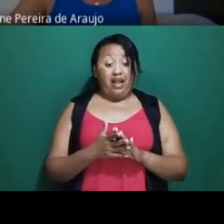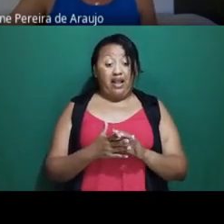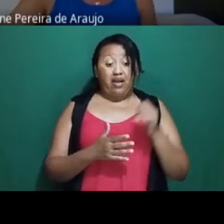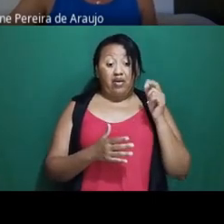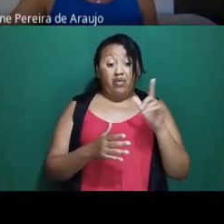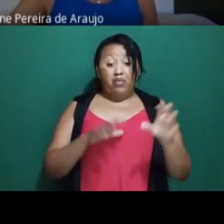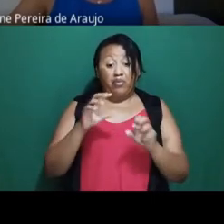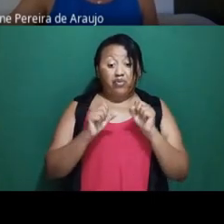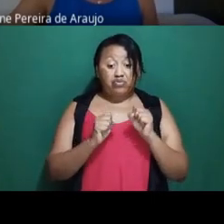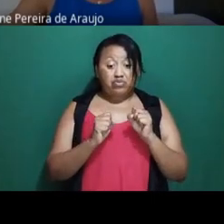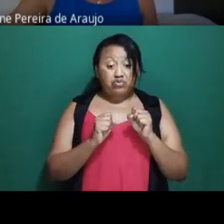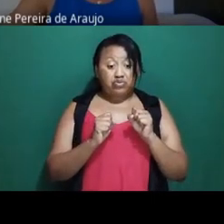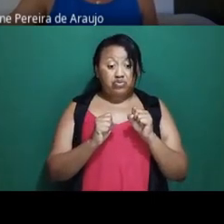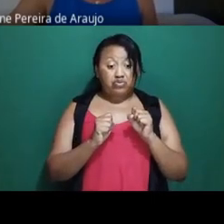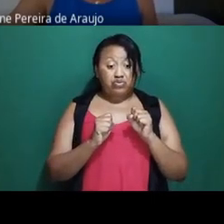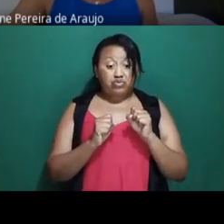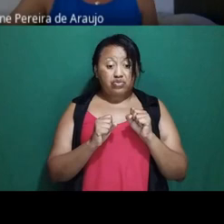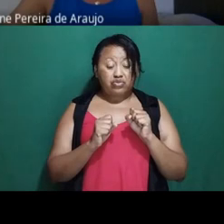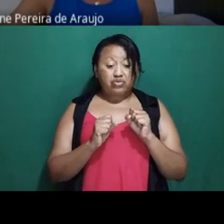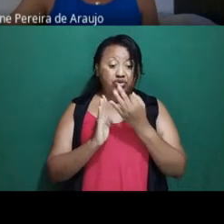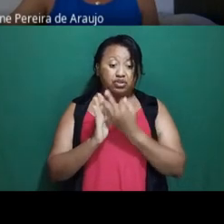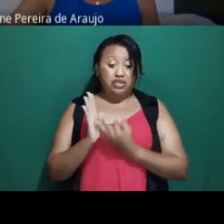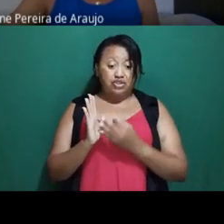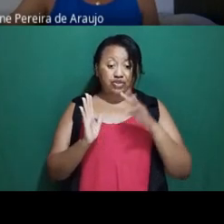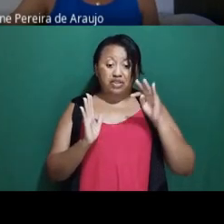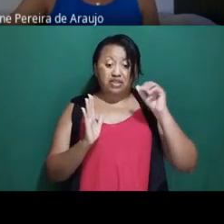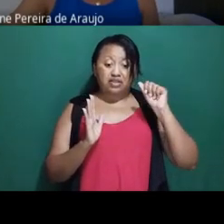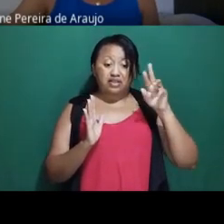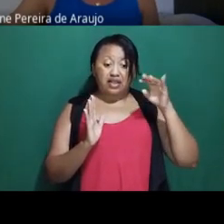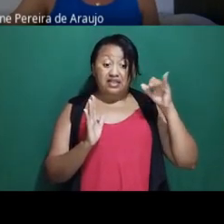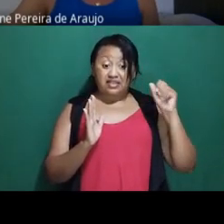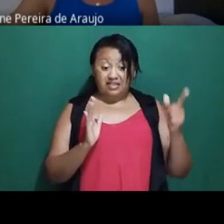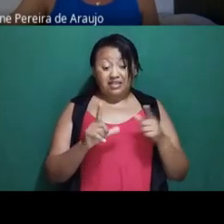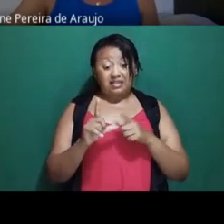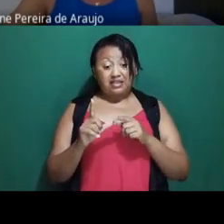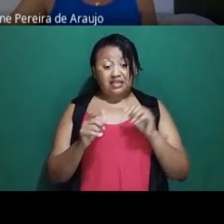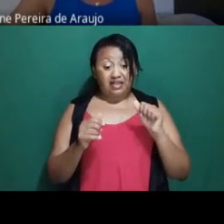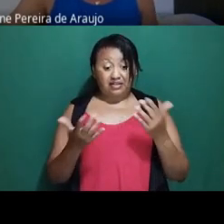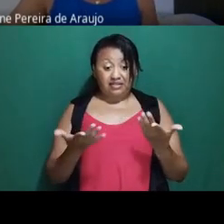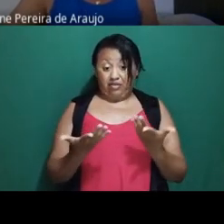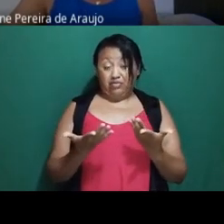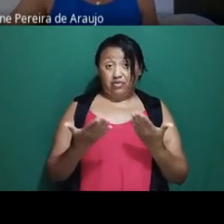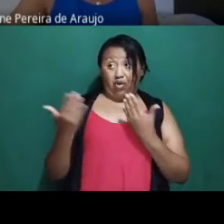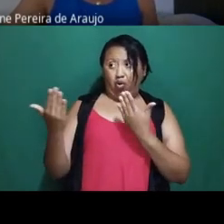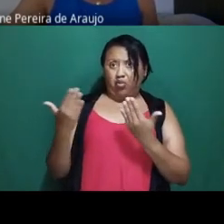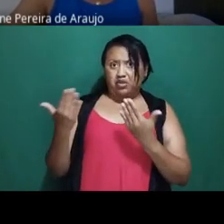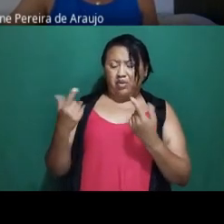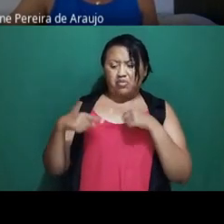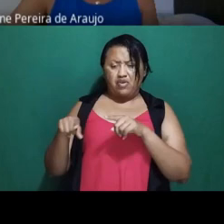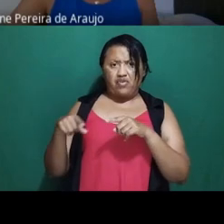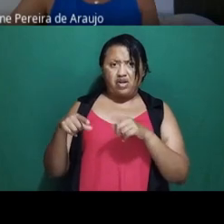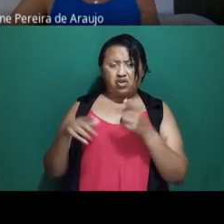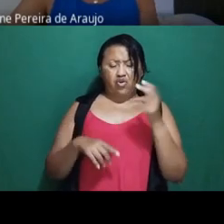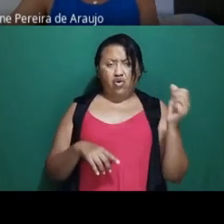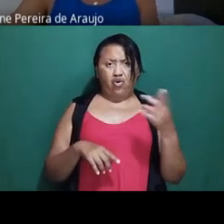pois a obra de mundana estabelece uma espécie de diálogo com a obra Operária de Tarsila do Amaral provocando a produção